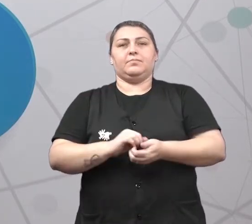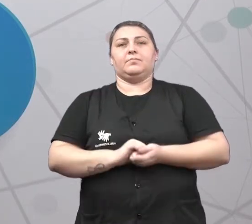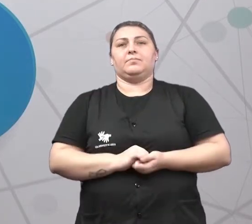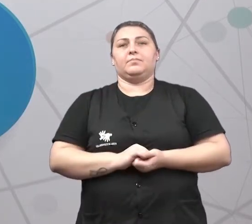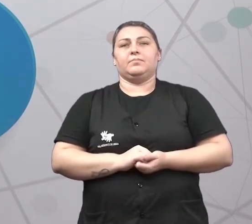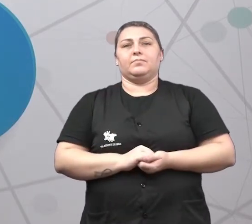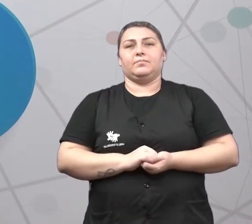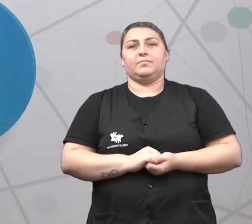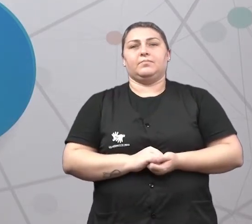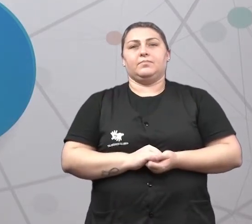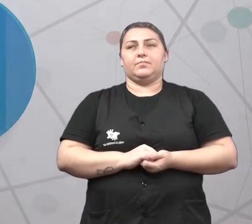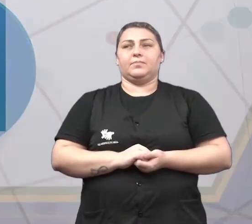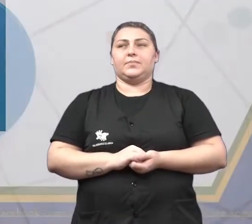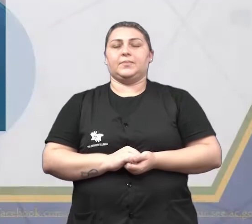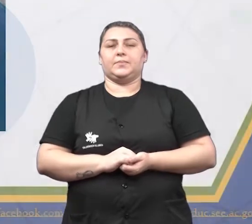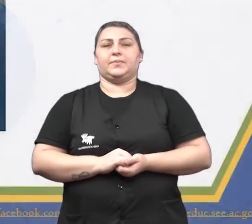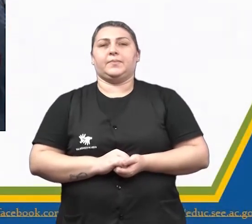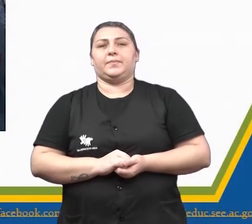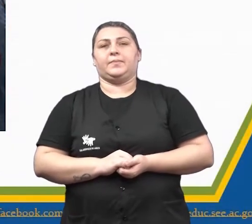cereais.